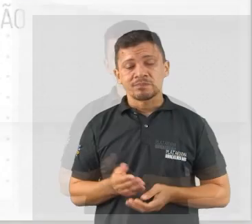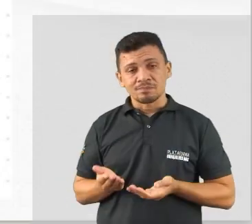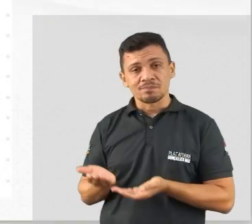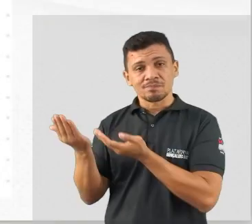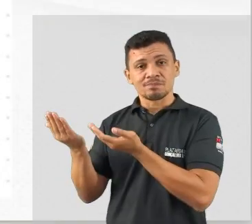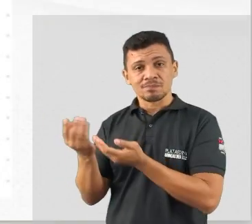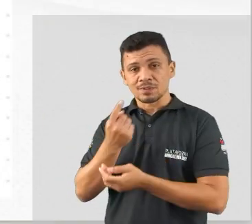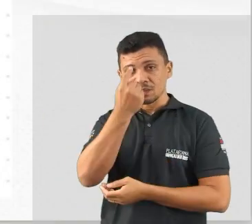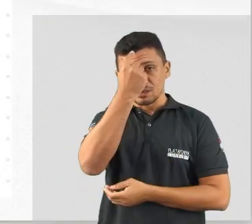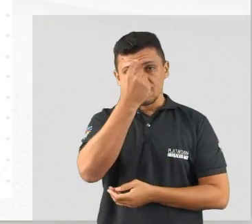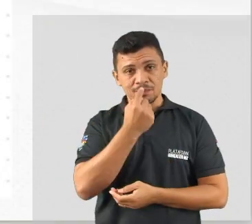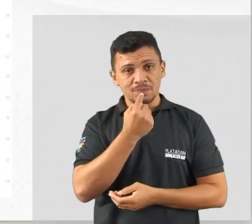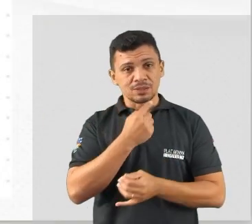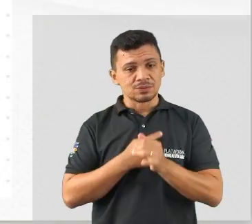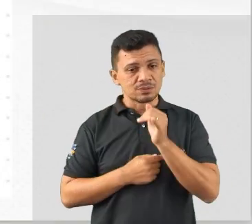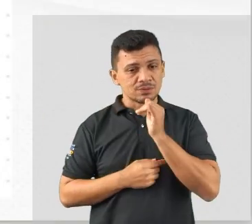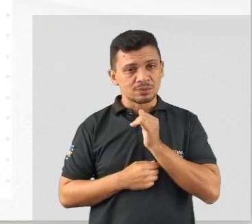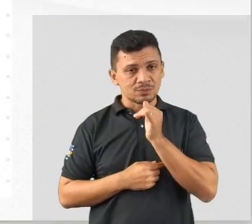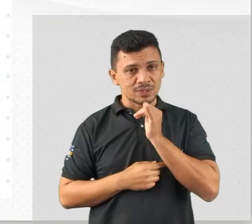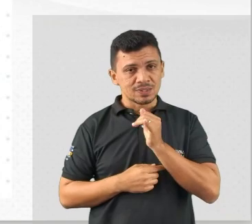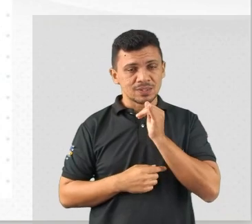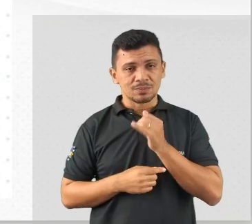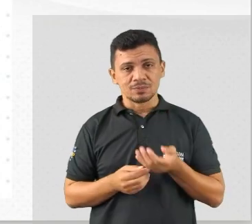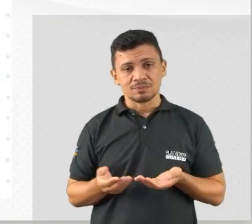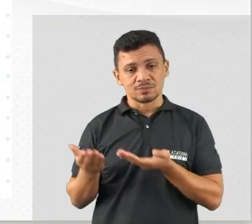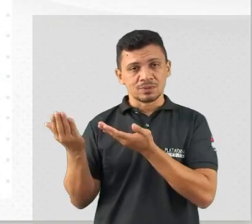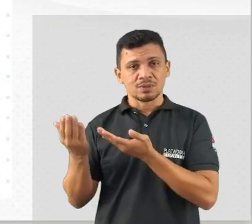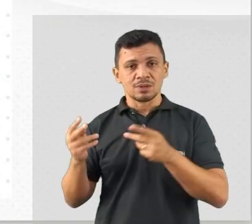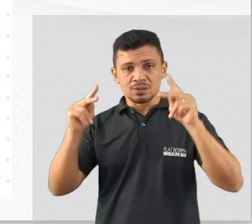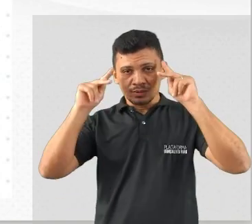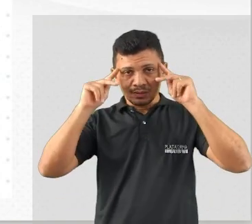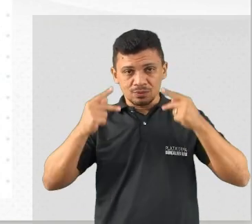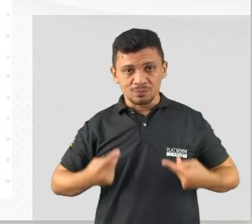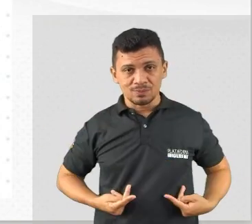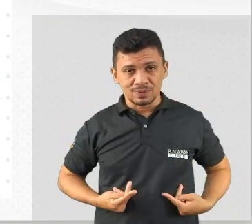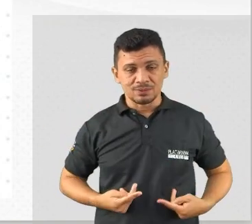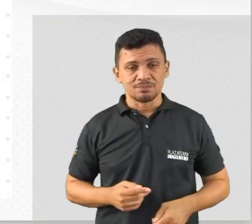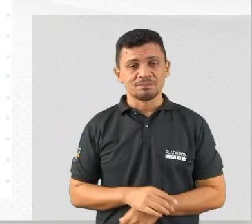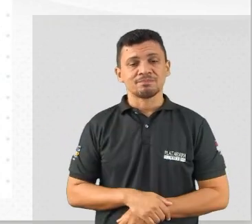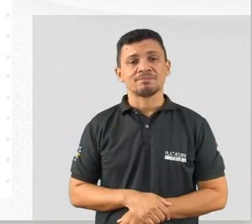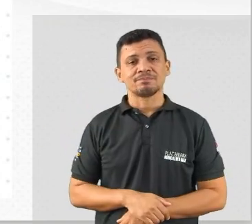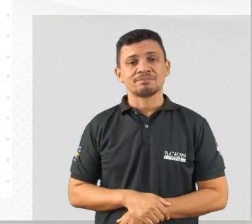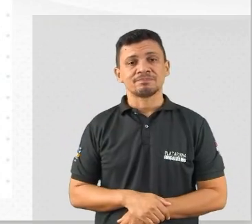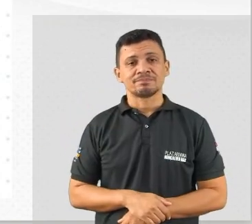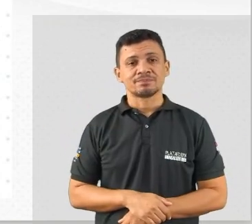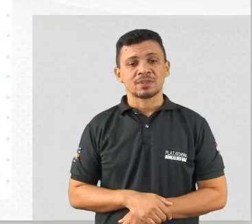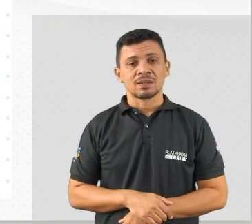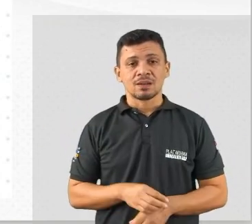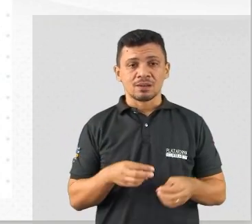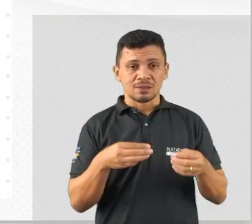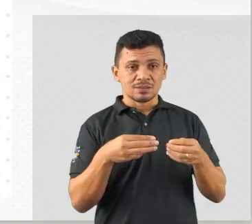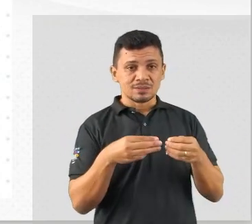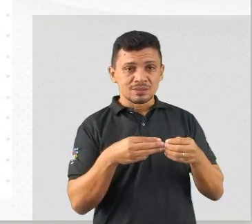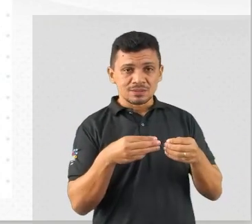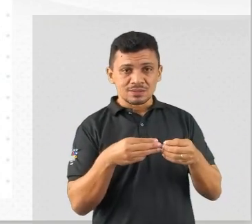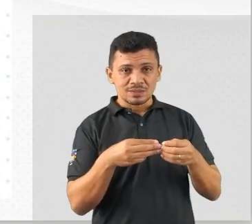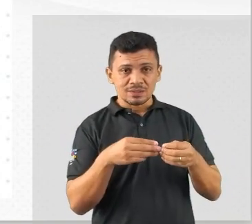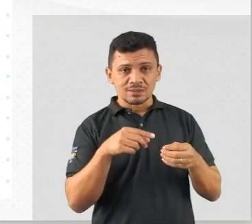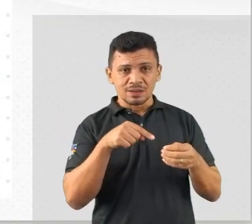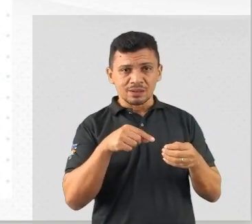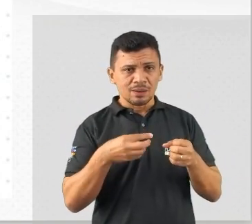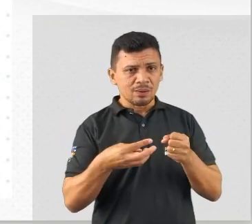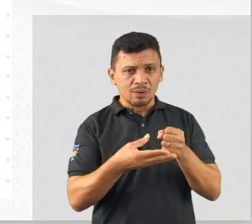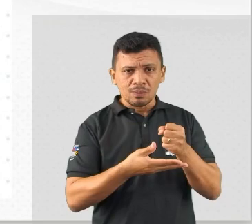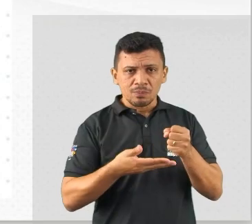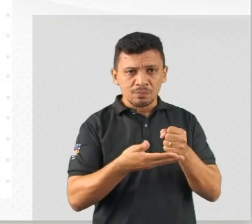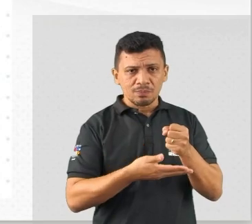eu trouxe para vocês um exemplo, que é o ser humano. Somos nós. Então, a célula, que é a unidade